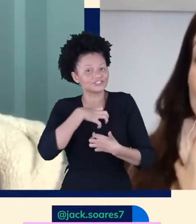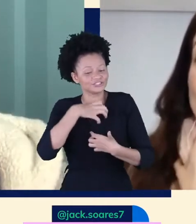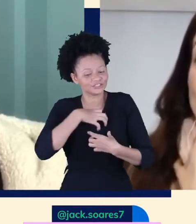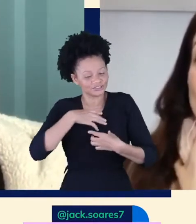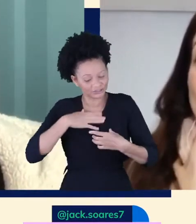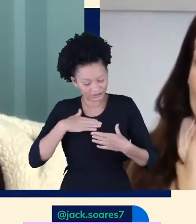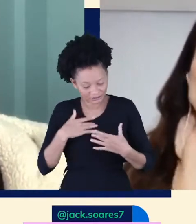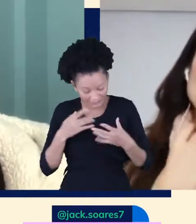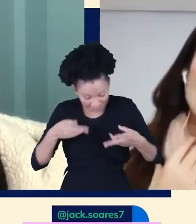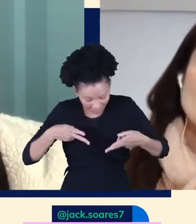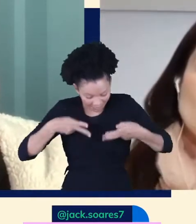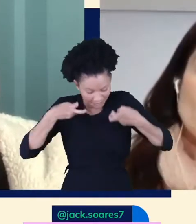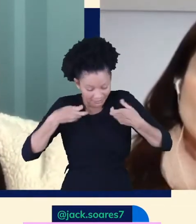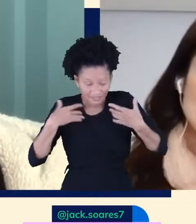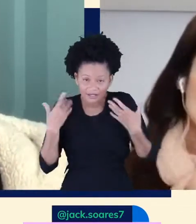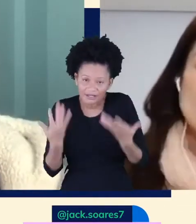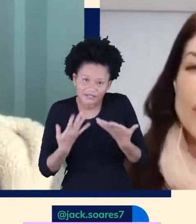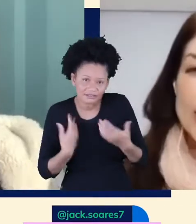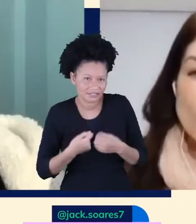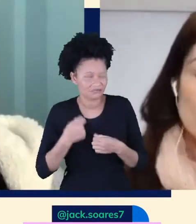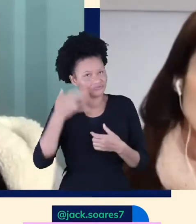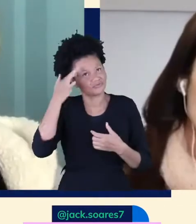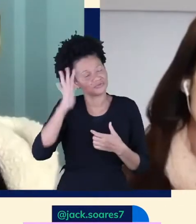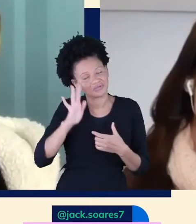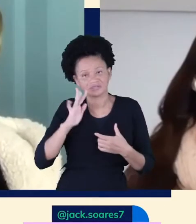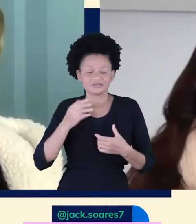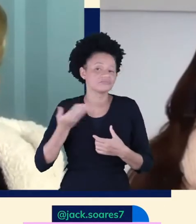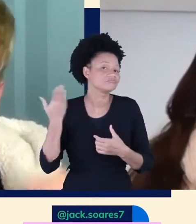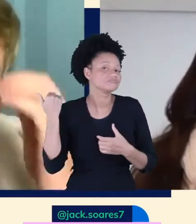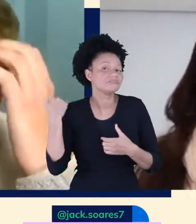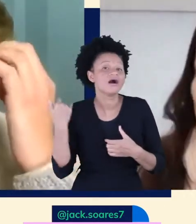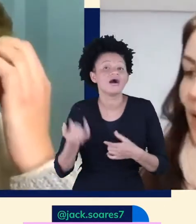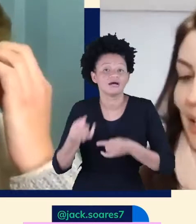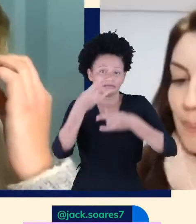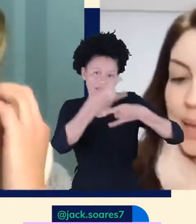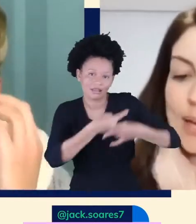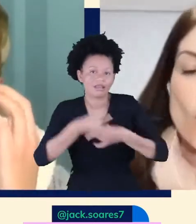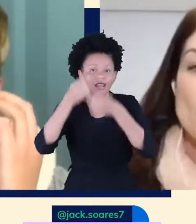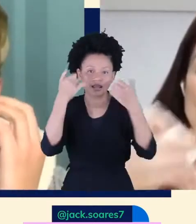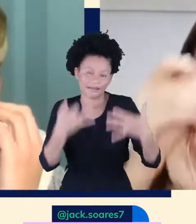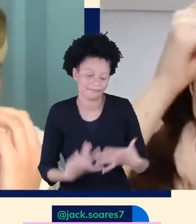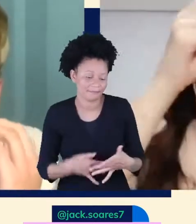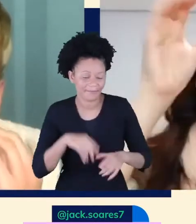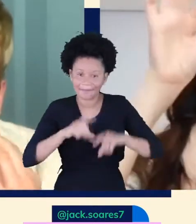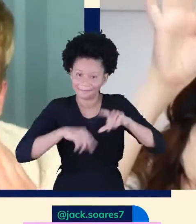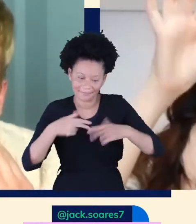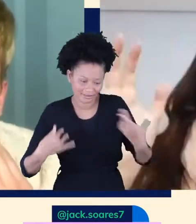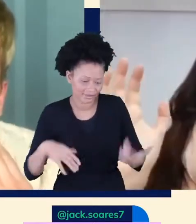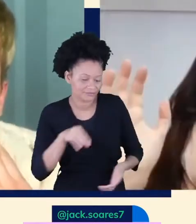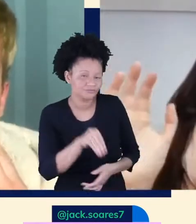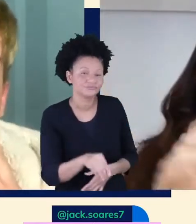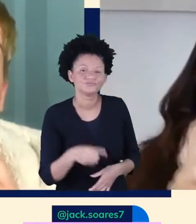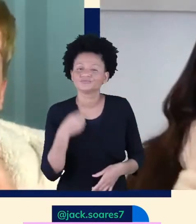construir. Ela só vai saber, eu não sei se eu falei na outra live, eu acho que não. Quando ela pega um objeto, isso aqui é